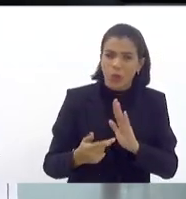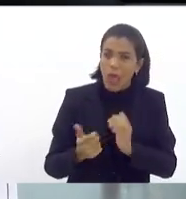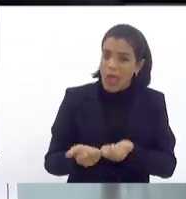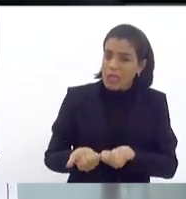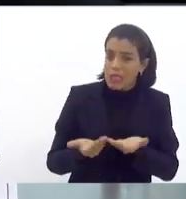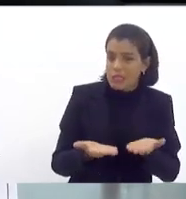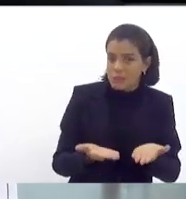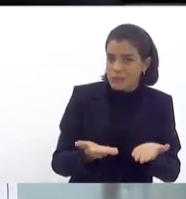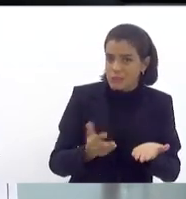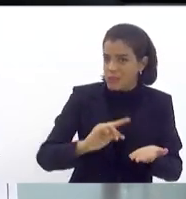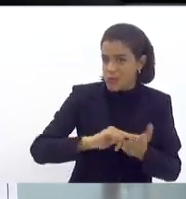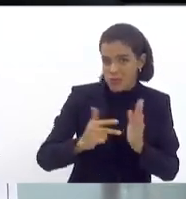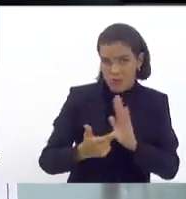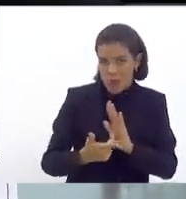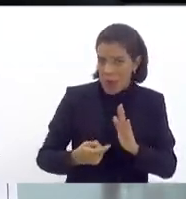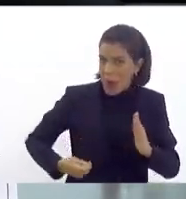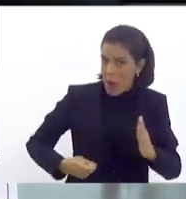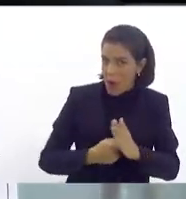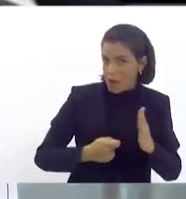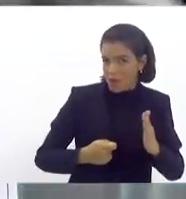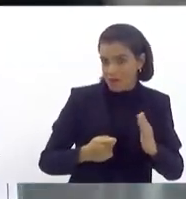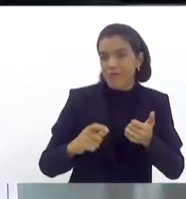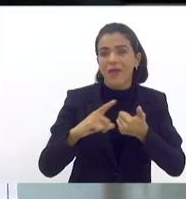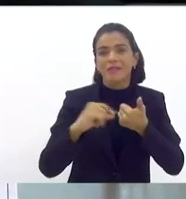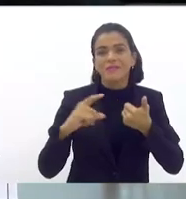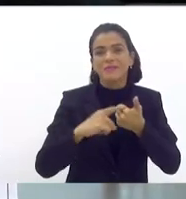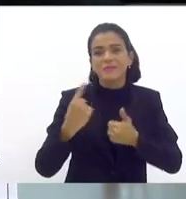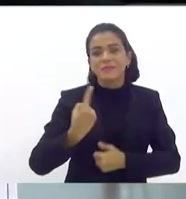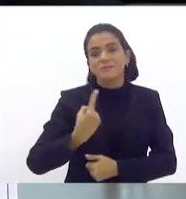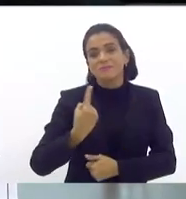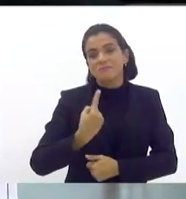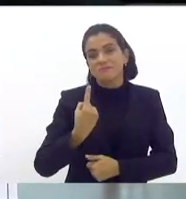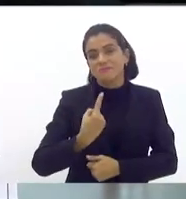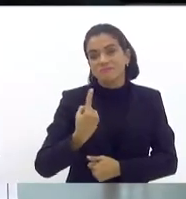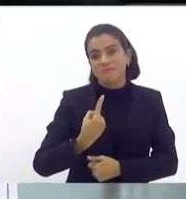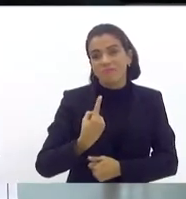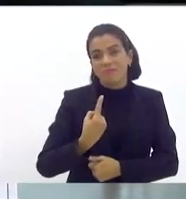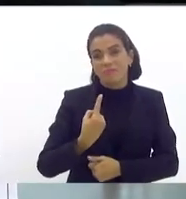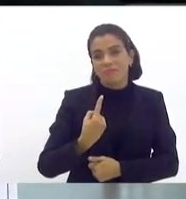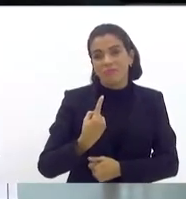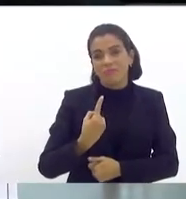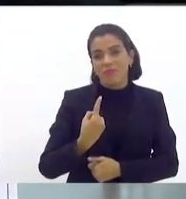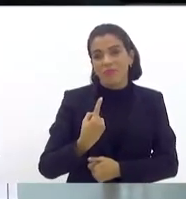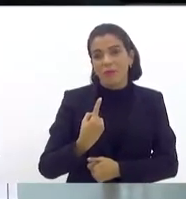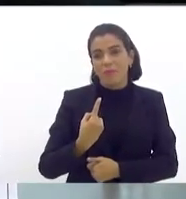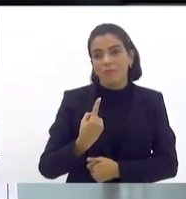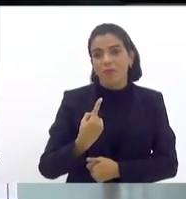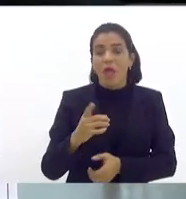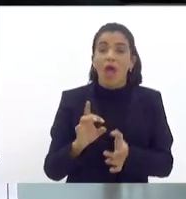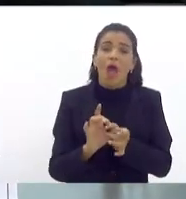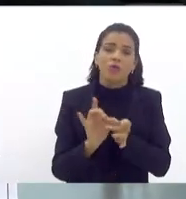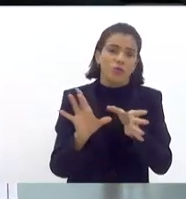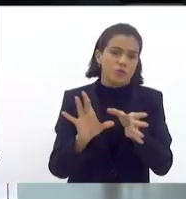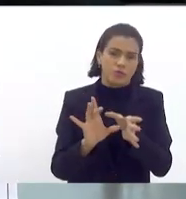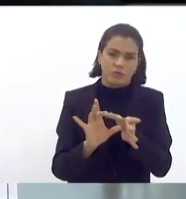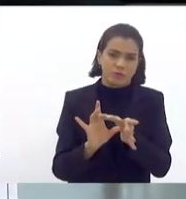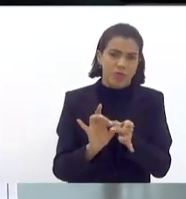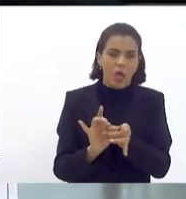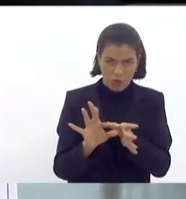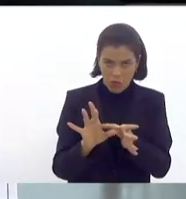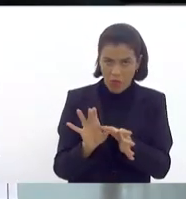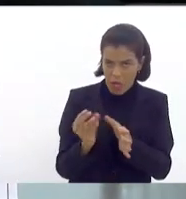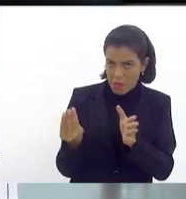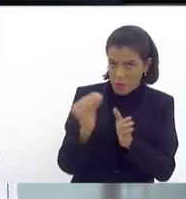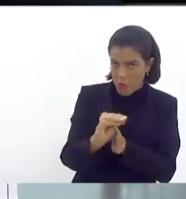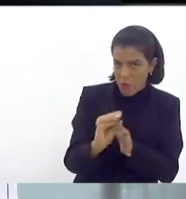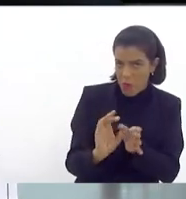disposição. Sim. O que diz o artigo 1º? Fica o poder executivo autorizado. Autorizativo. Ela projeto.